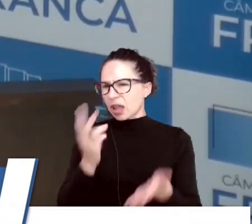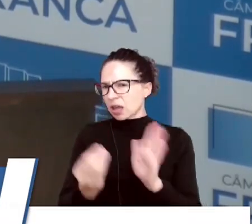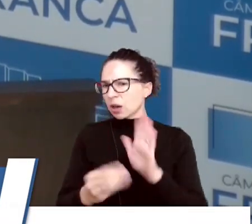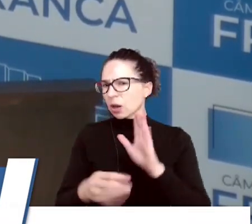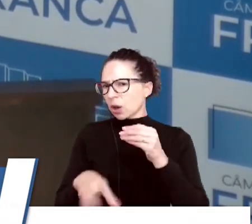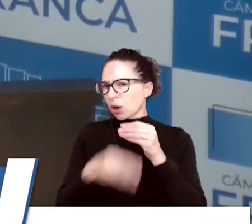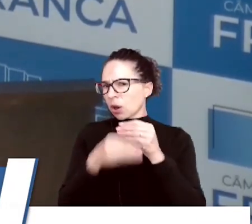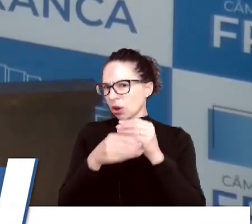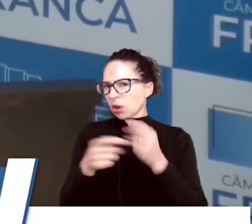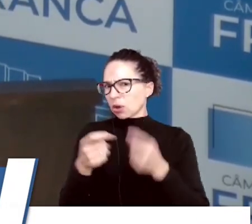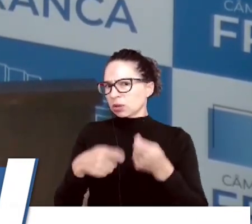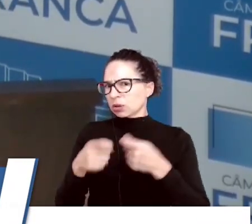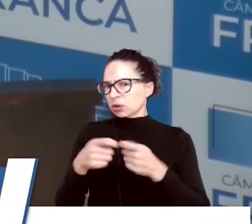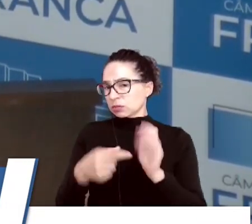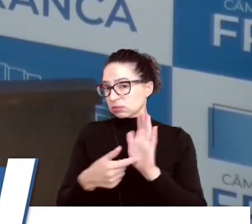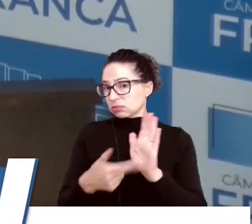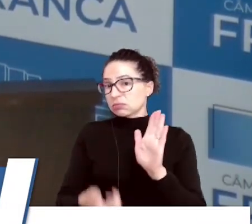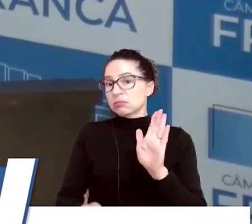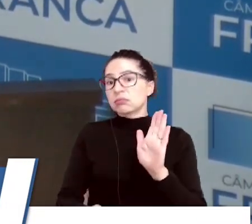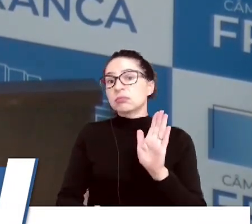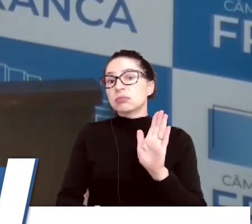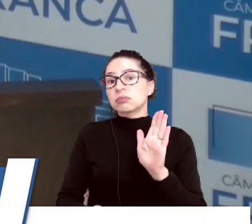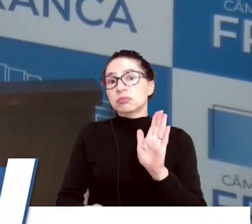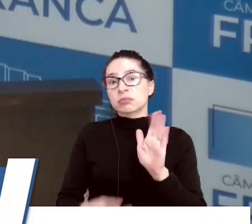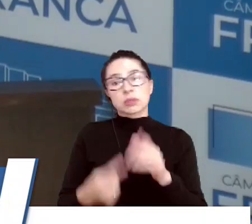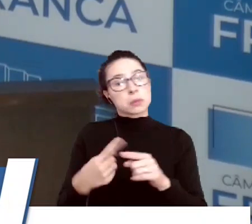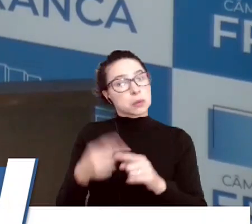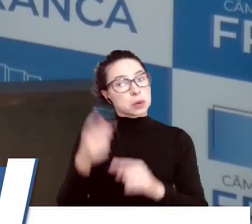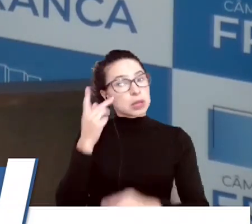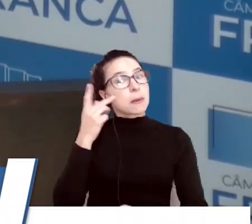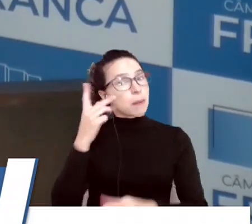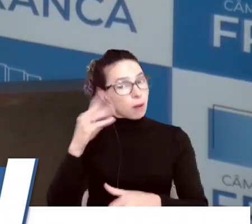na negociação? Porque São Paulo pôs.